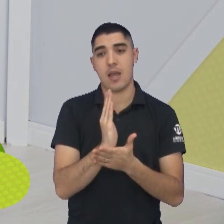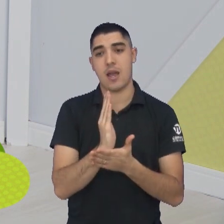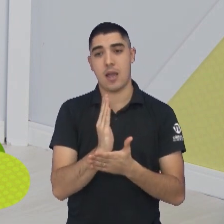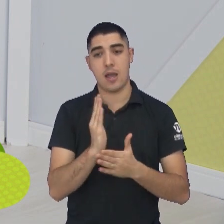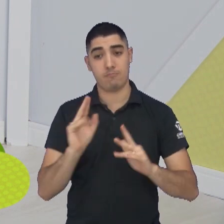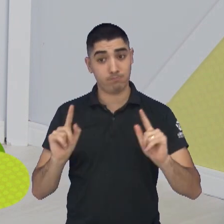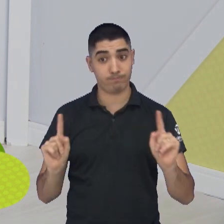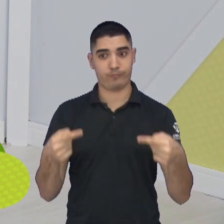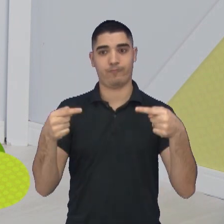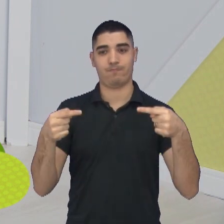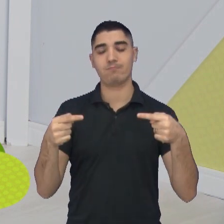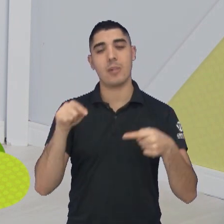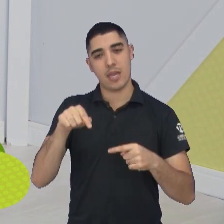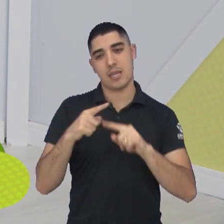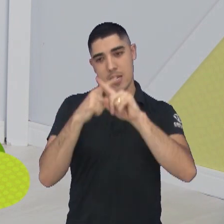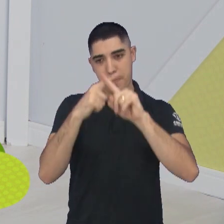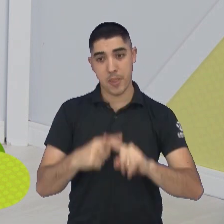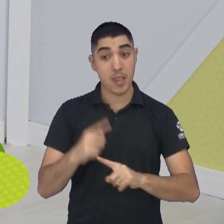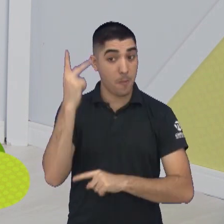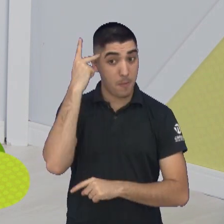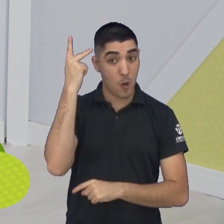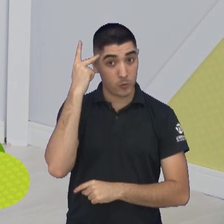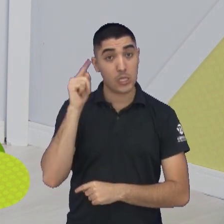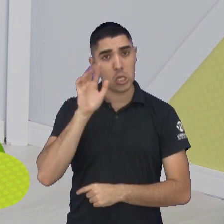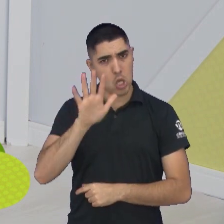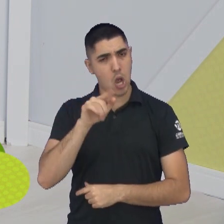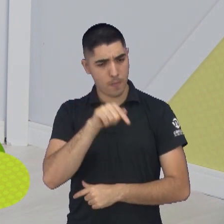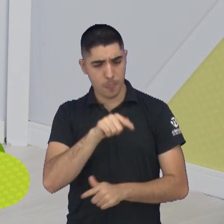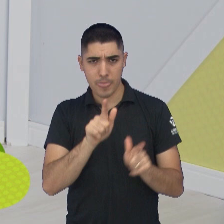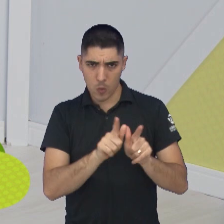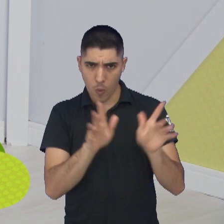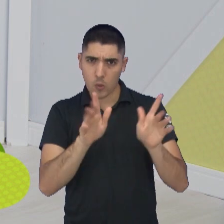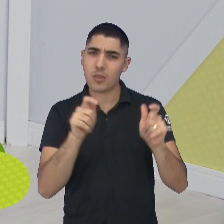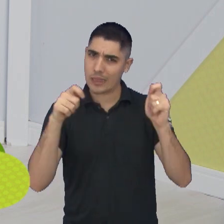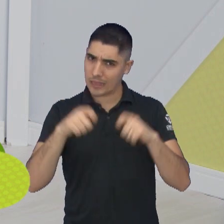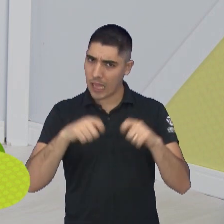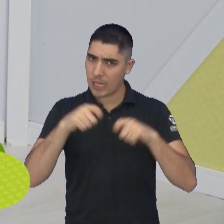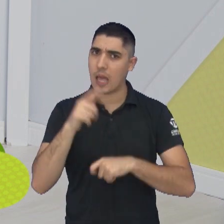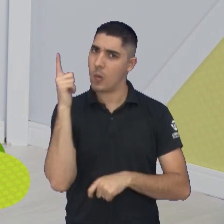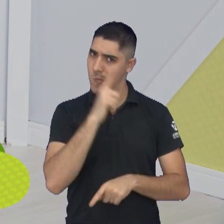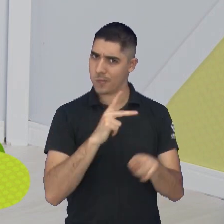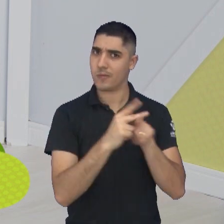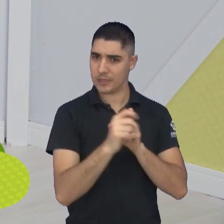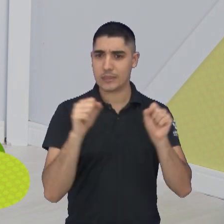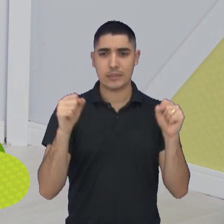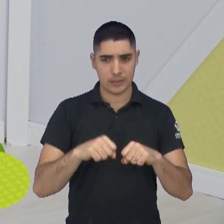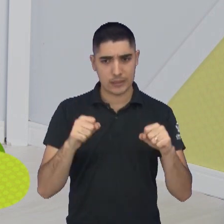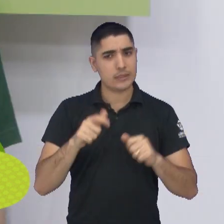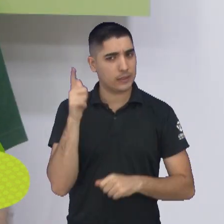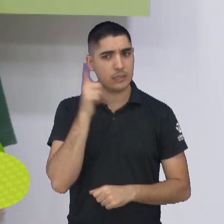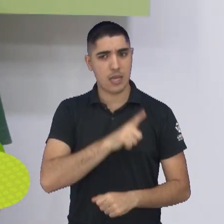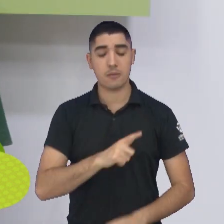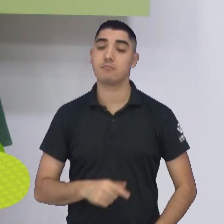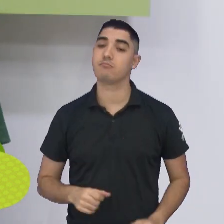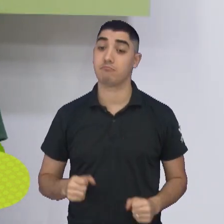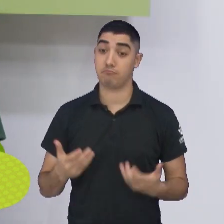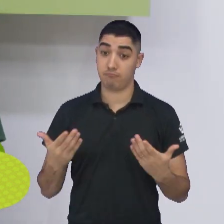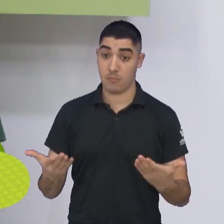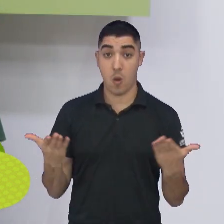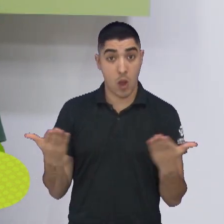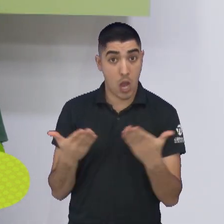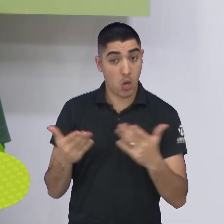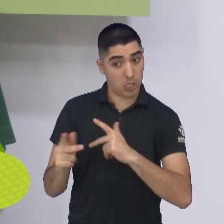chegar à grande final do Campeonato Paulista. E contra o Guarulhos, com todo o respeito, dá para ganhar também, Bruno. Não, jogo parelho, mas dá para ganhar. Agora que o São José